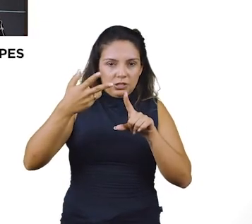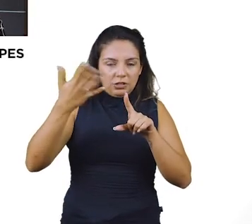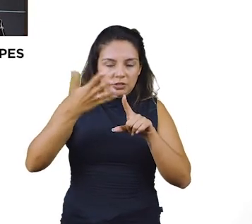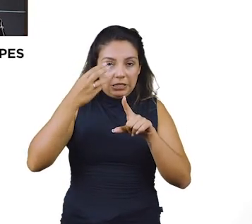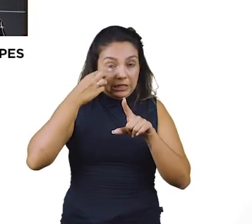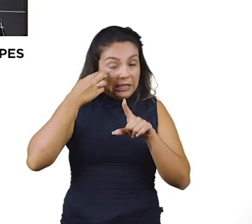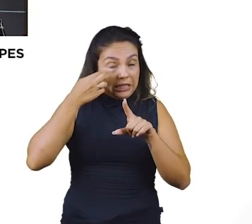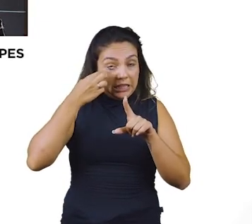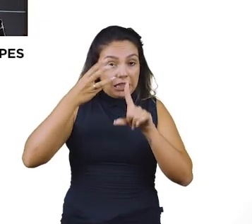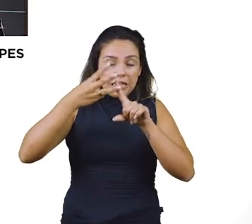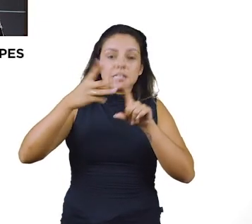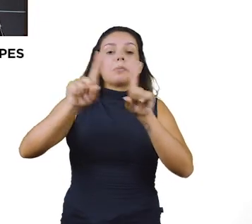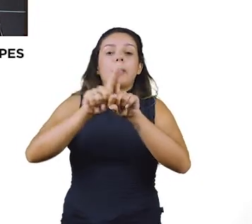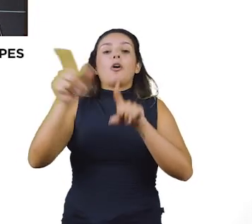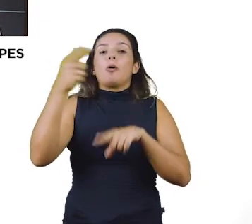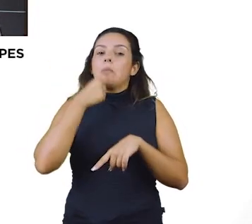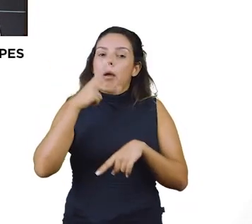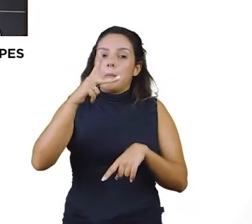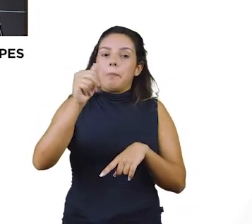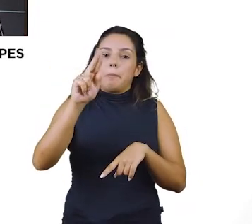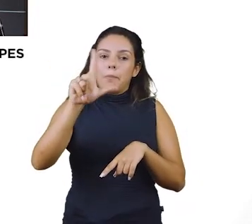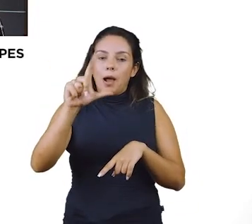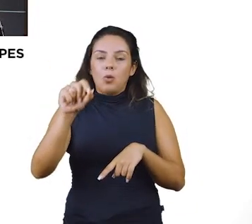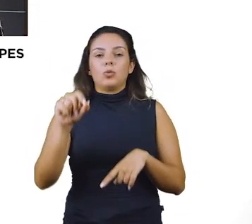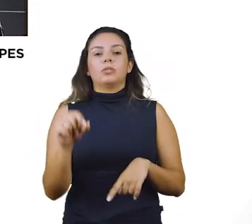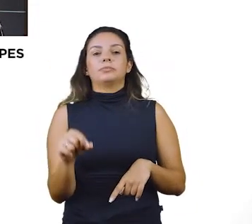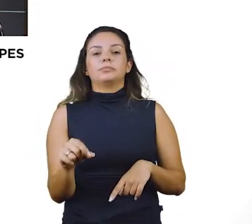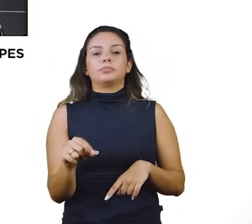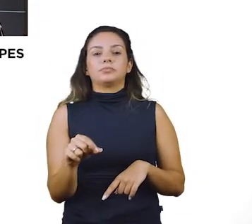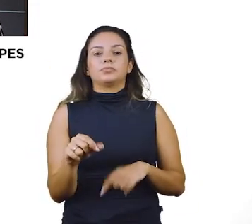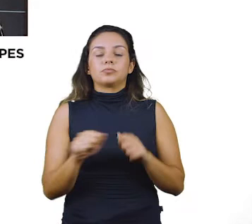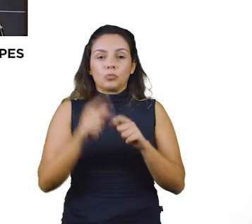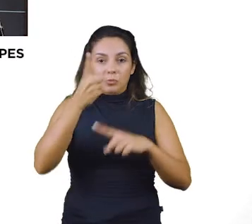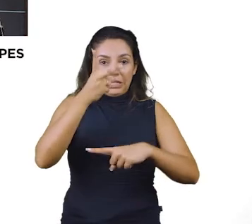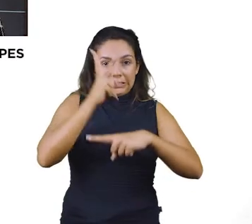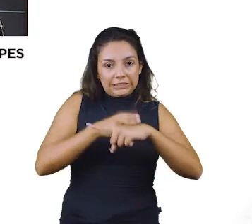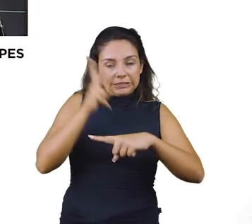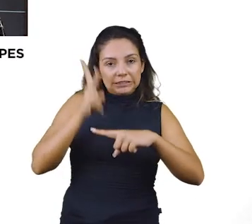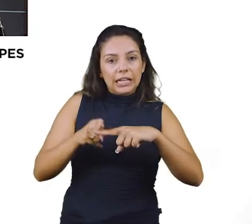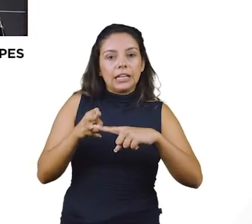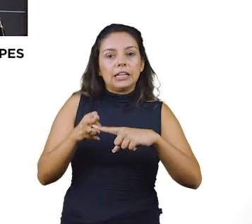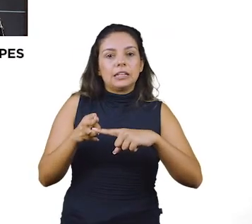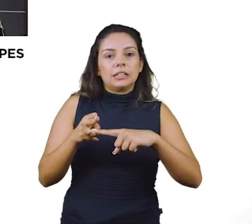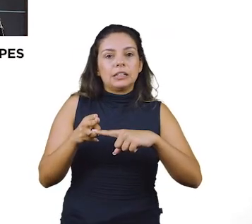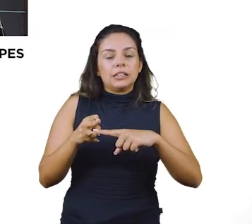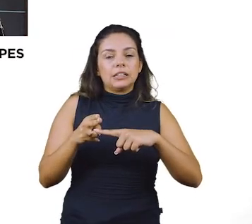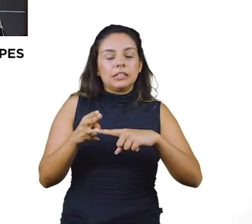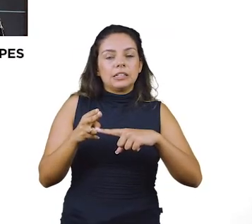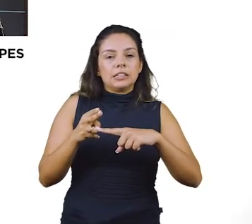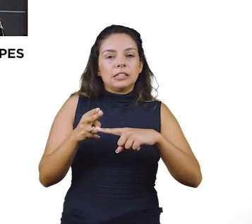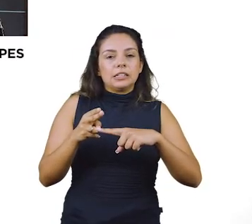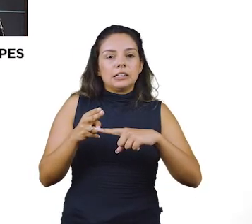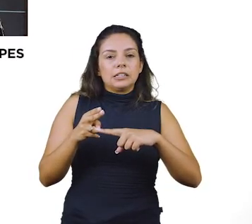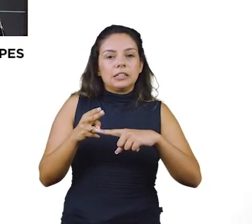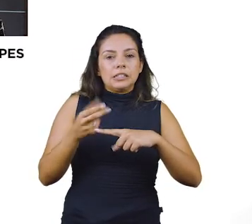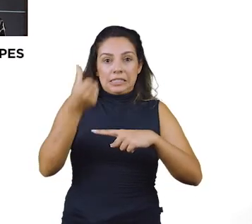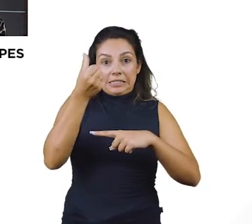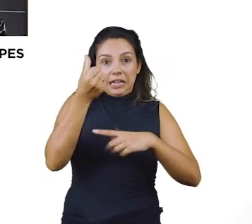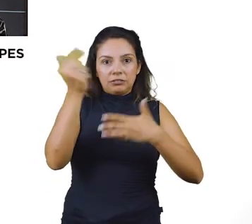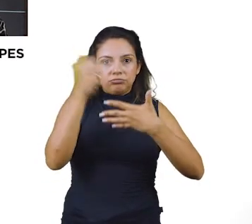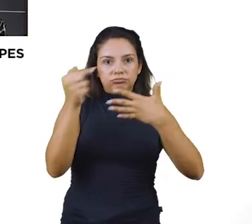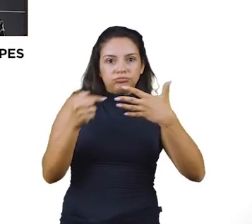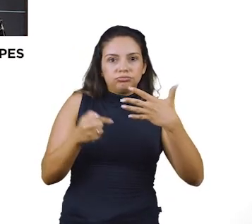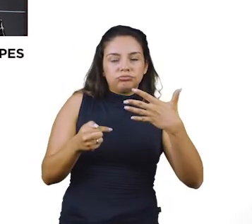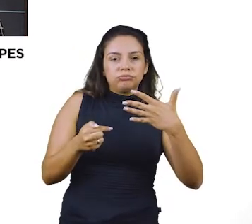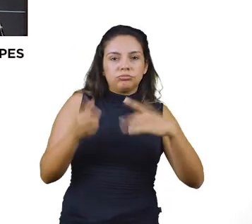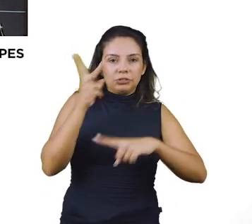Thiago, que me deu a alegria de fazer uma série de 6